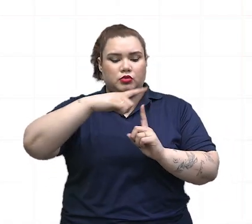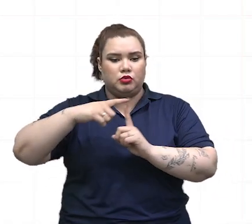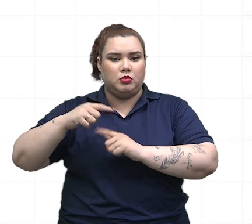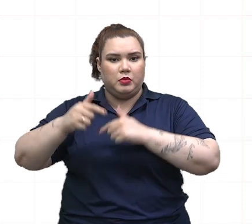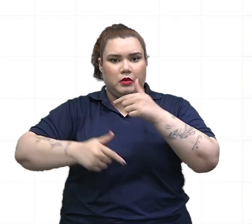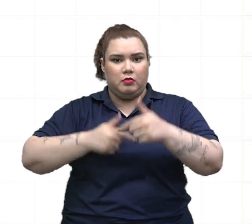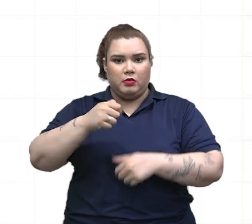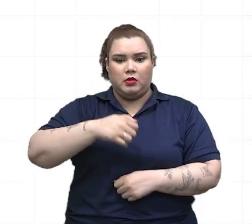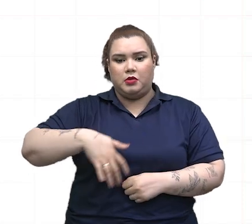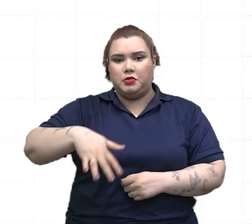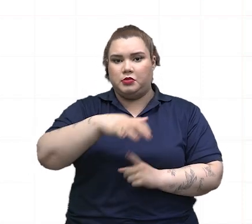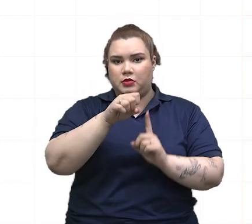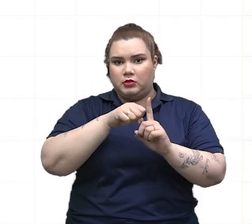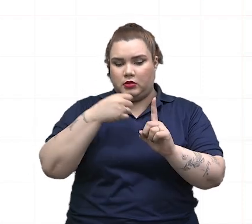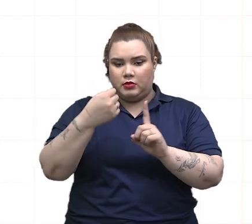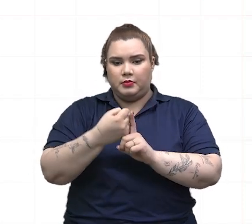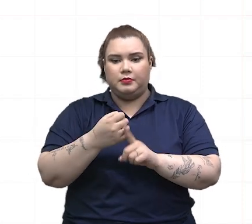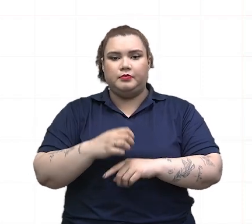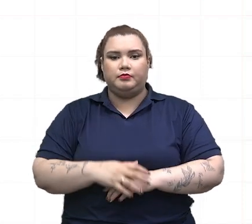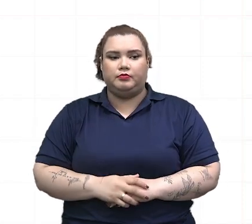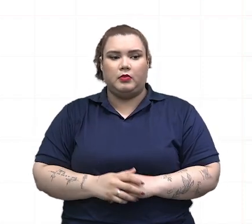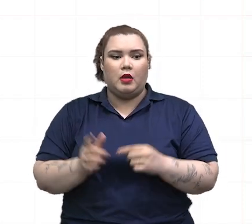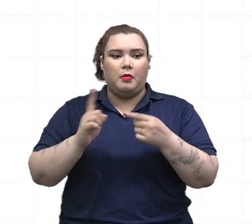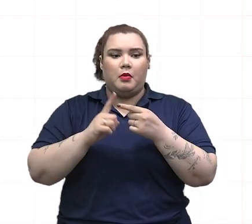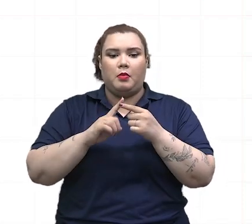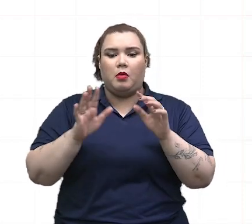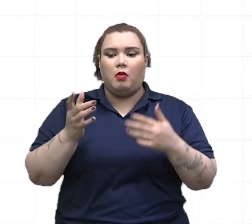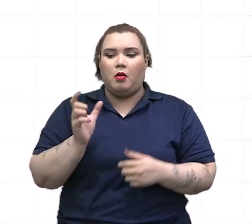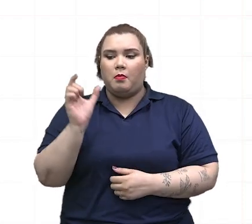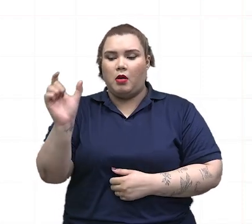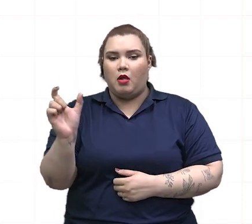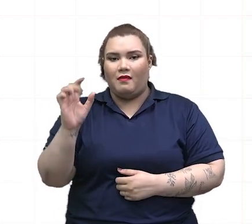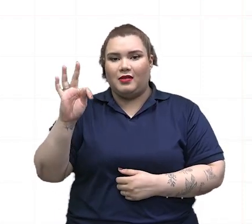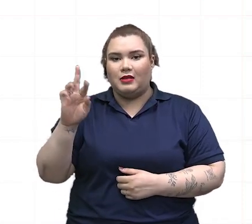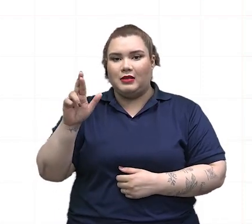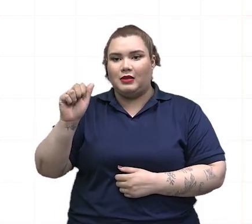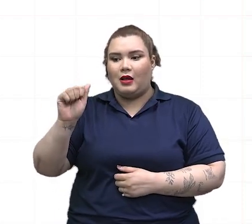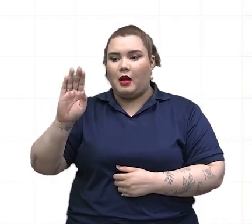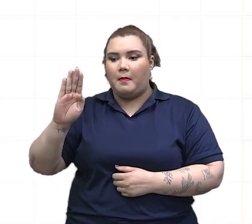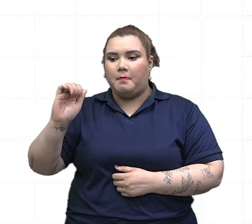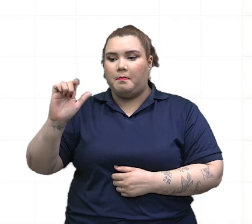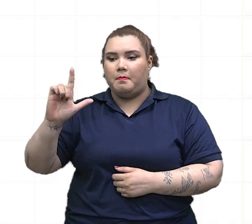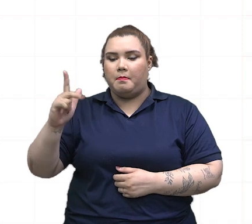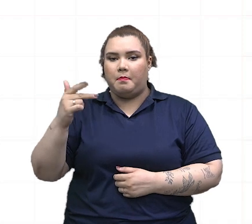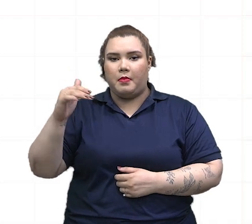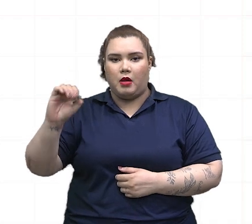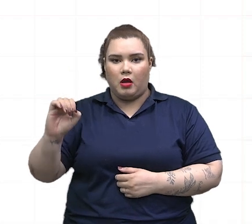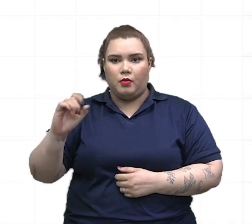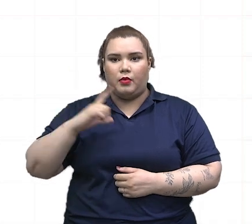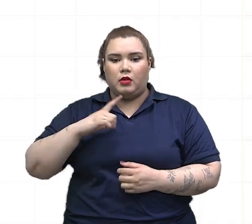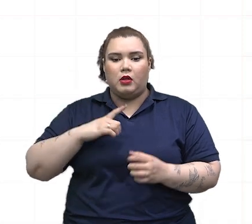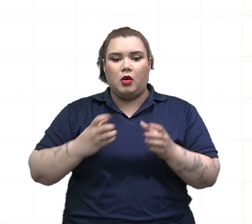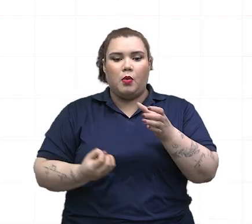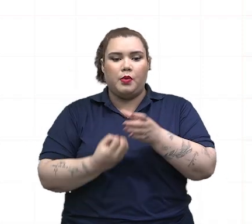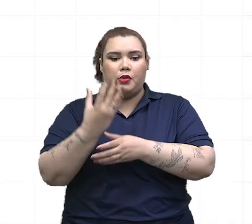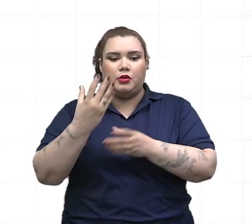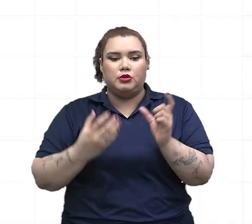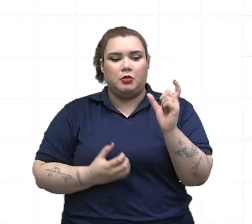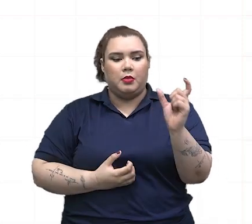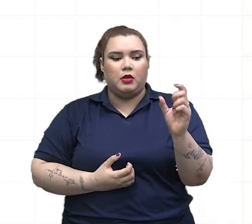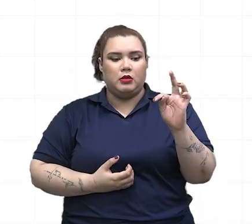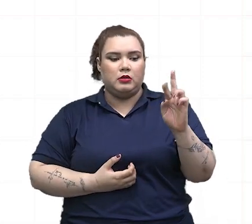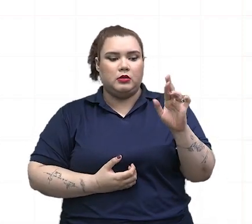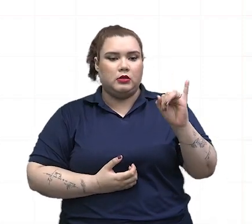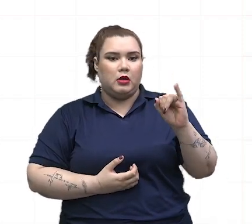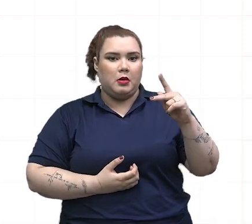na sociedade. Primeiramente, a etimologia da palavra trabalho está associada a tripalium, instrumento de